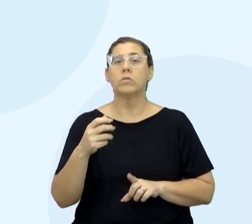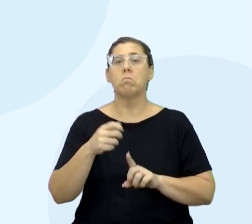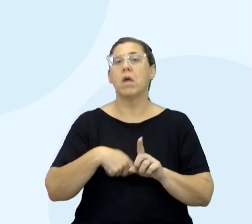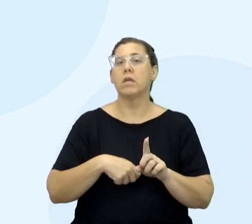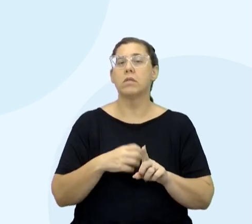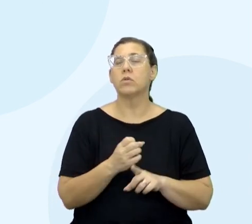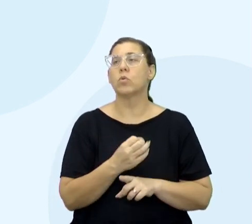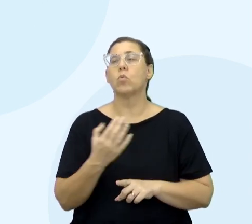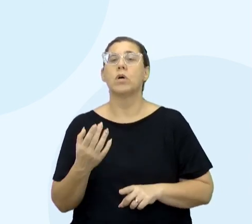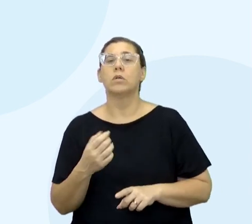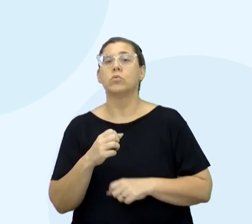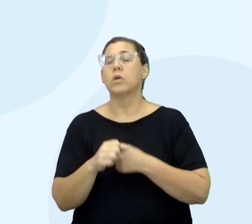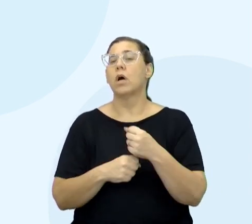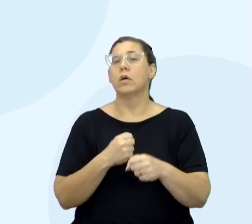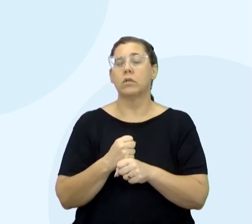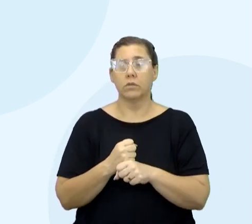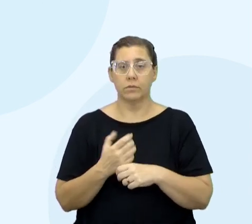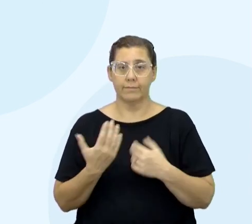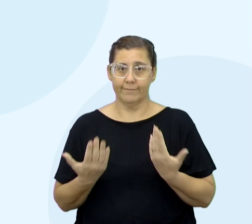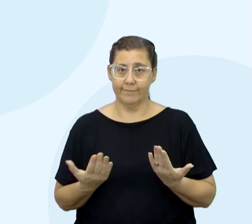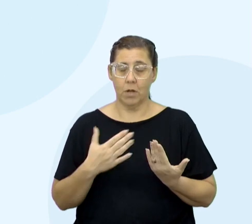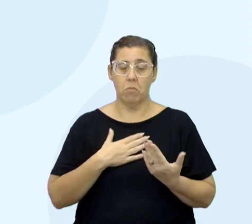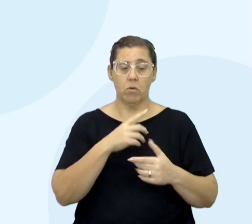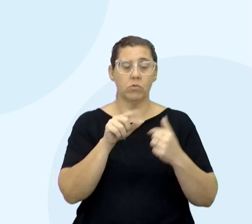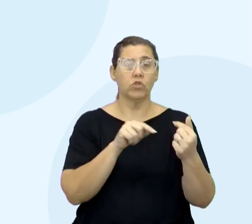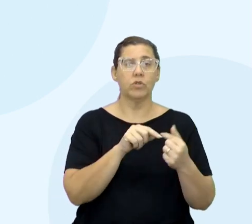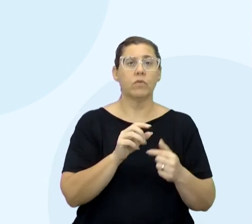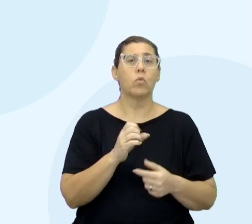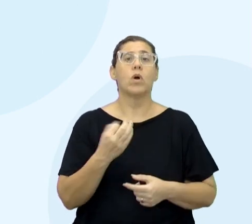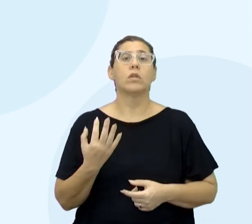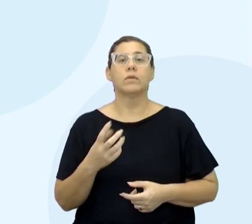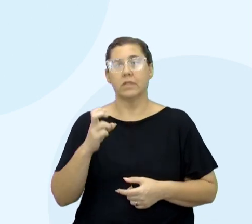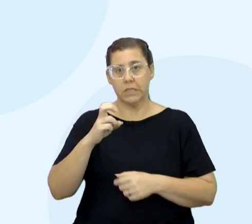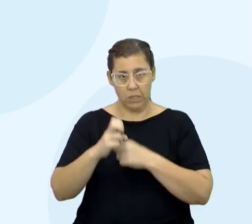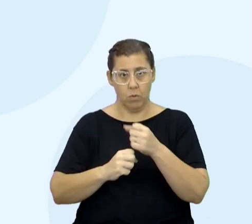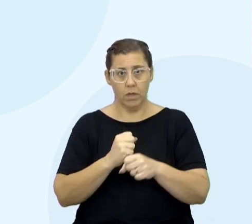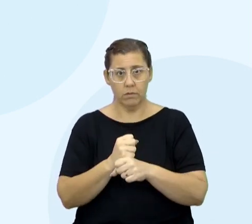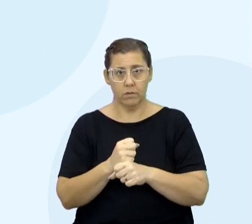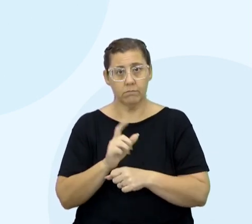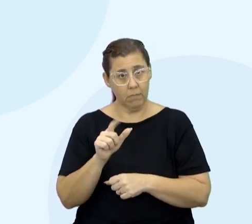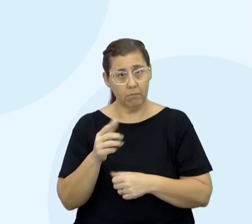isso? Então, a minha meta é fazer isso em 5 anos.